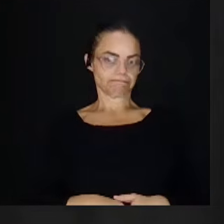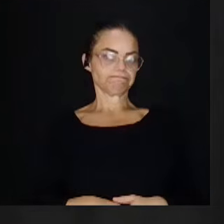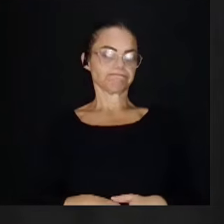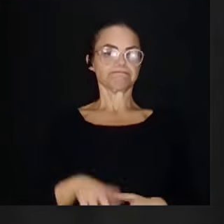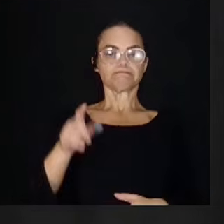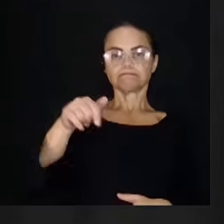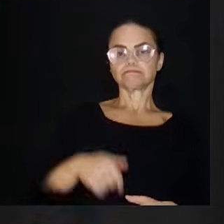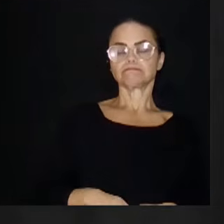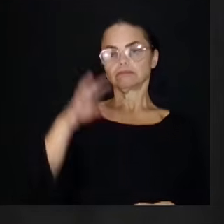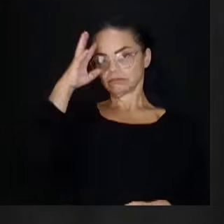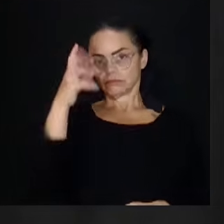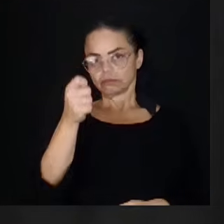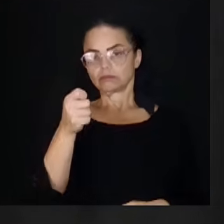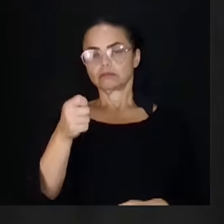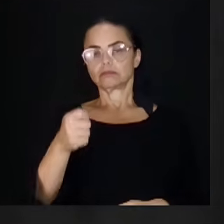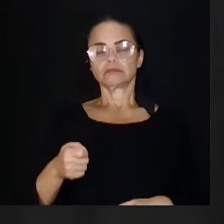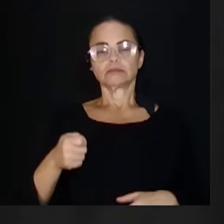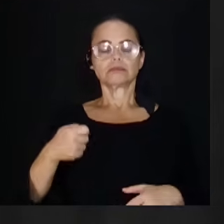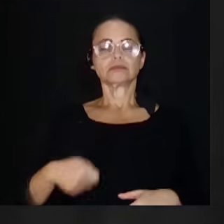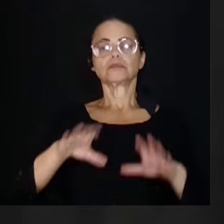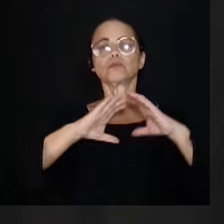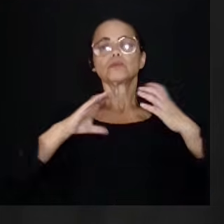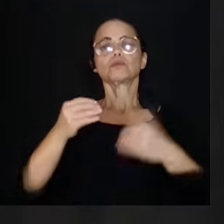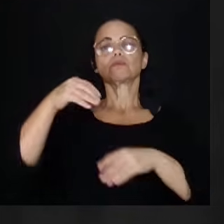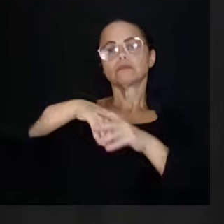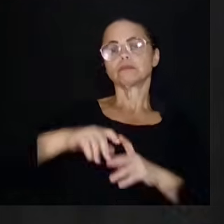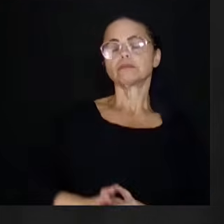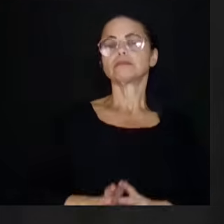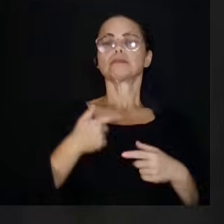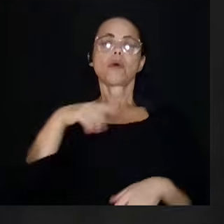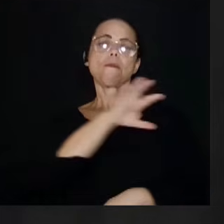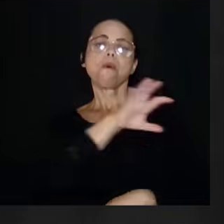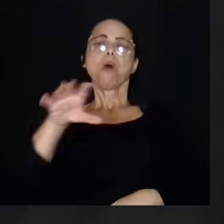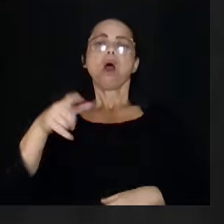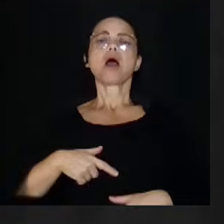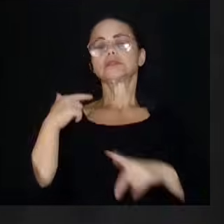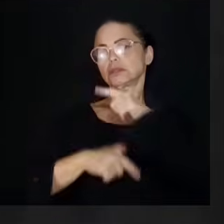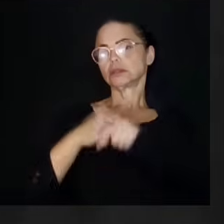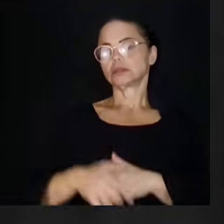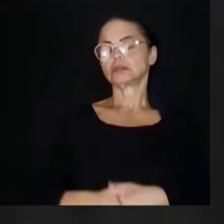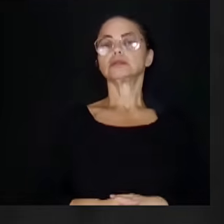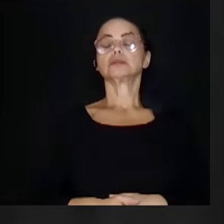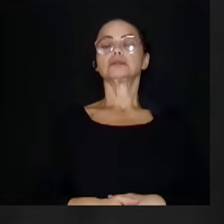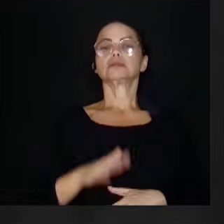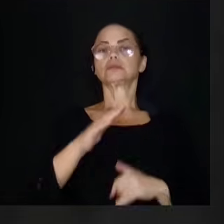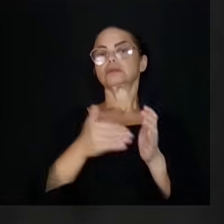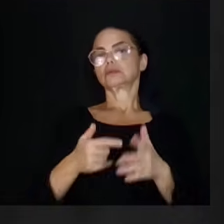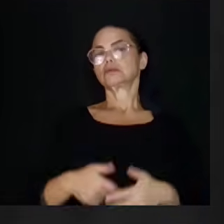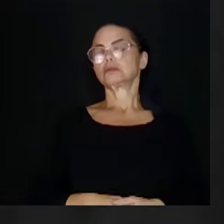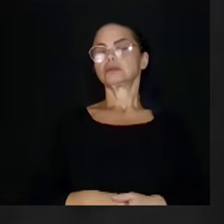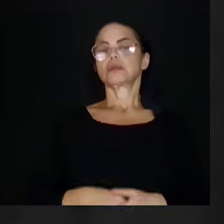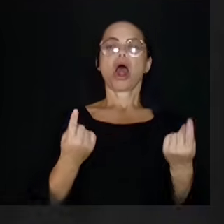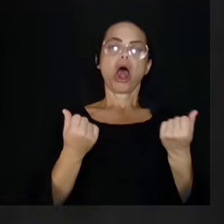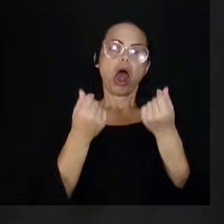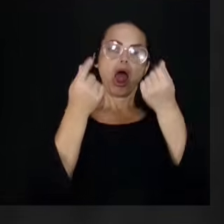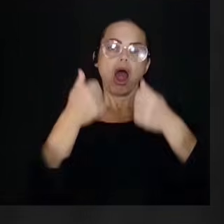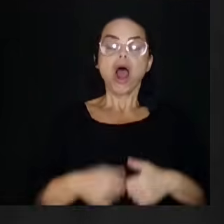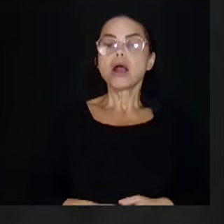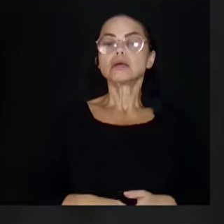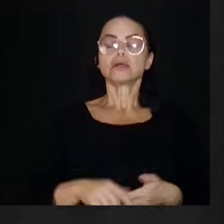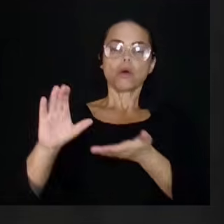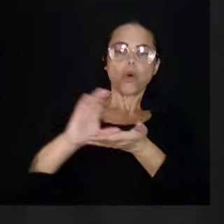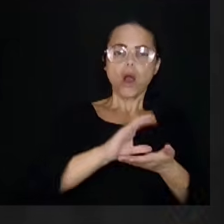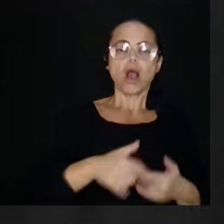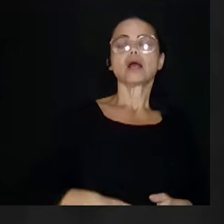decisões dentro das conferências é o que impacta nosso trabalho. Então, tudo, desde o financiamento, do que vem, do horário que tem que